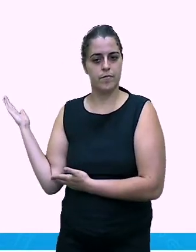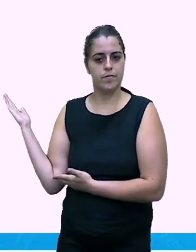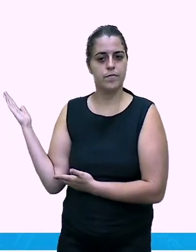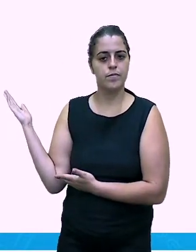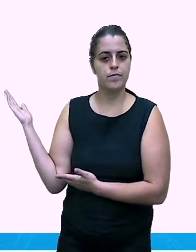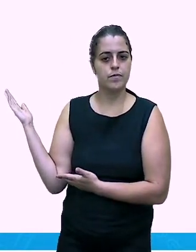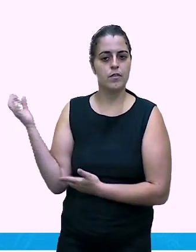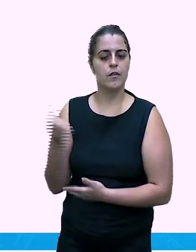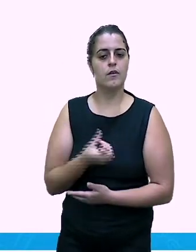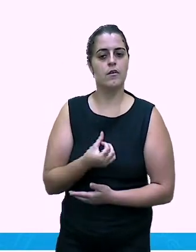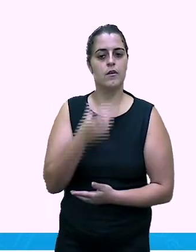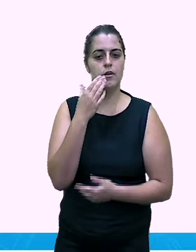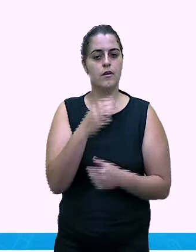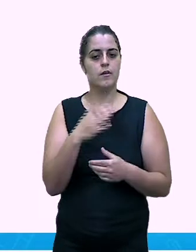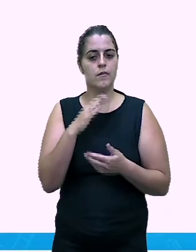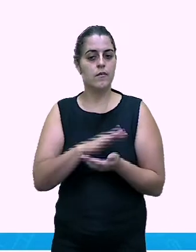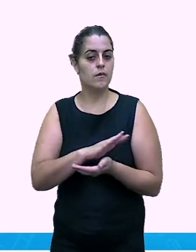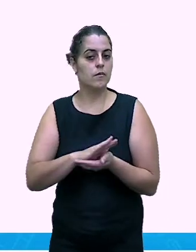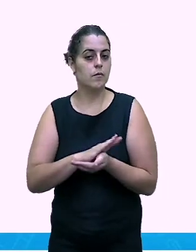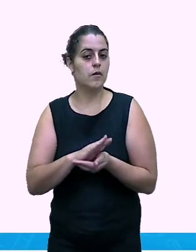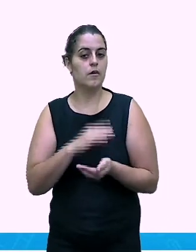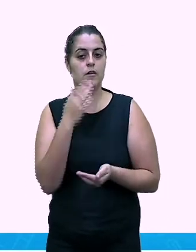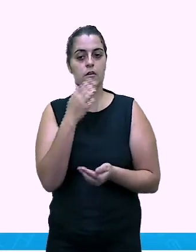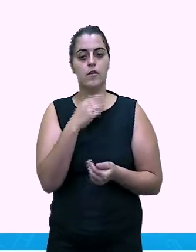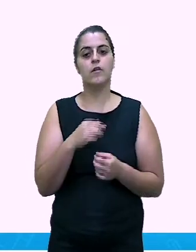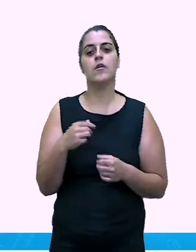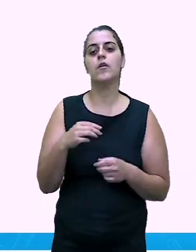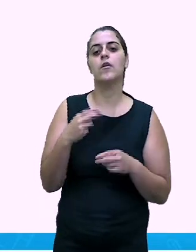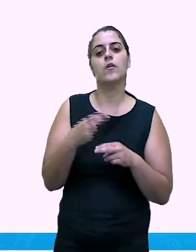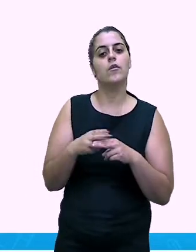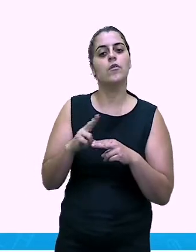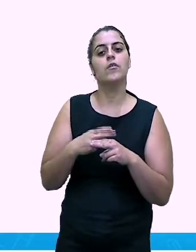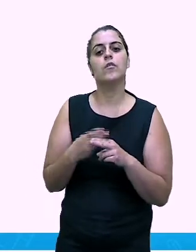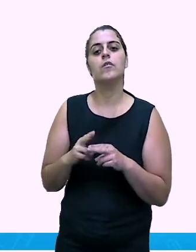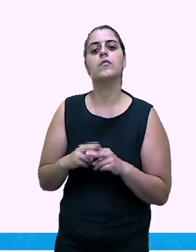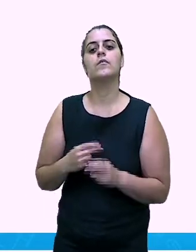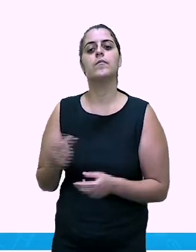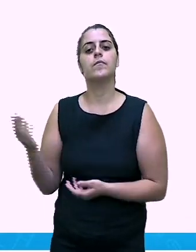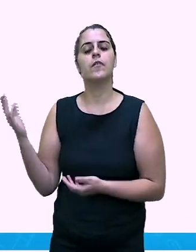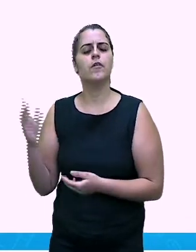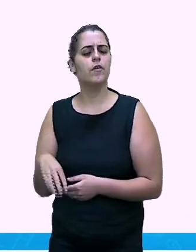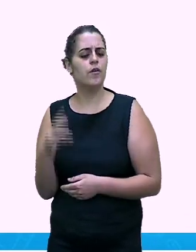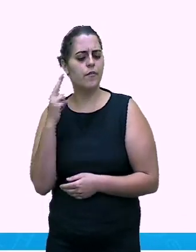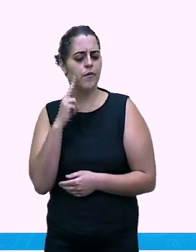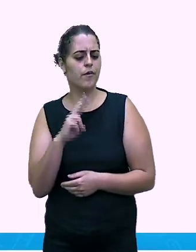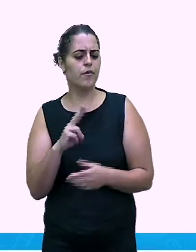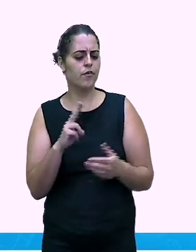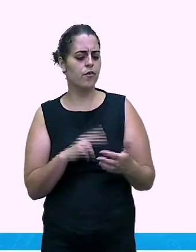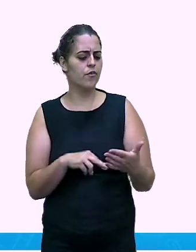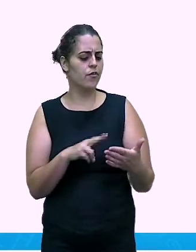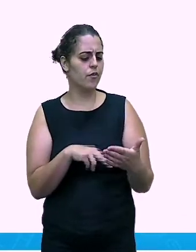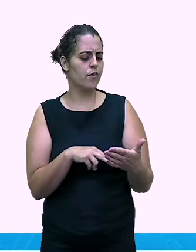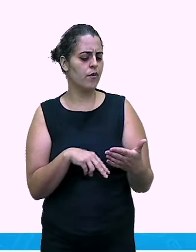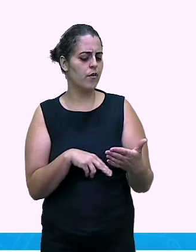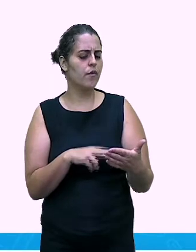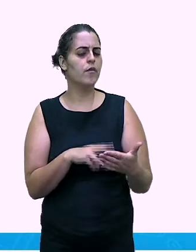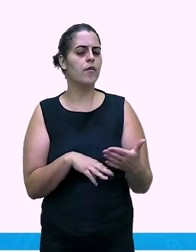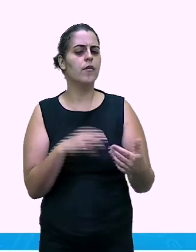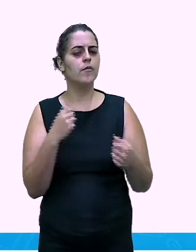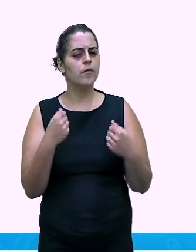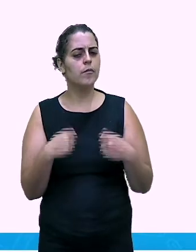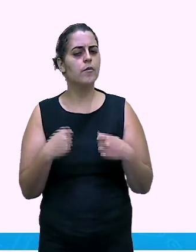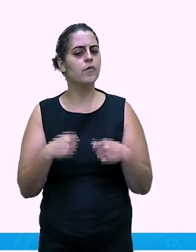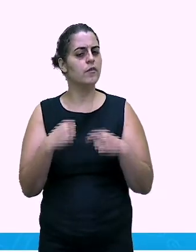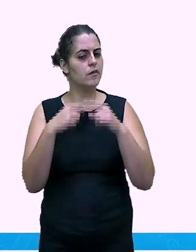6 brigadeiros. Então, olha que interessante a gente analisar com essa situação, para que a gente analise e perceba que a gente